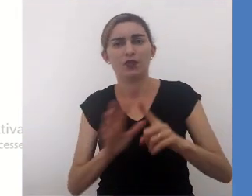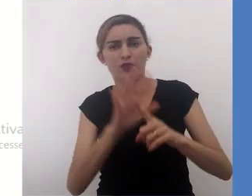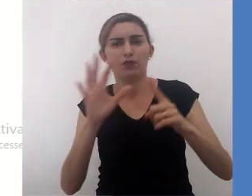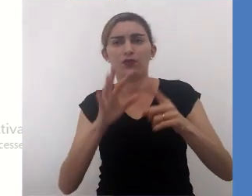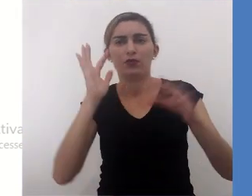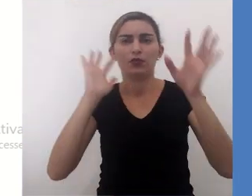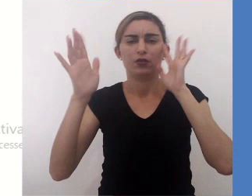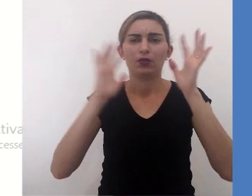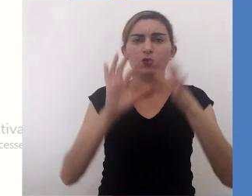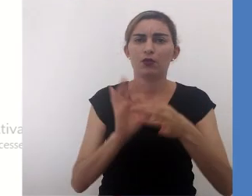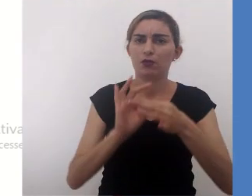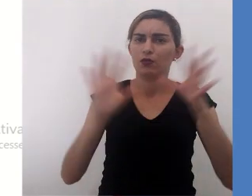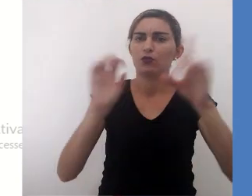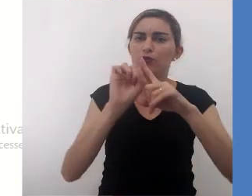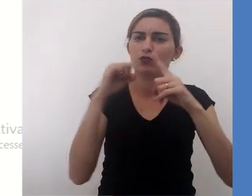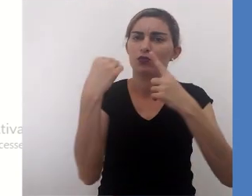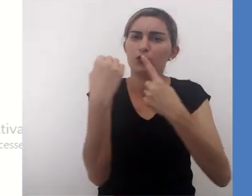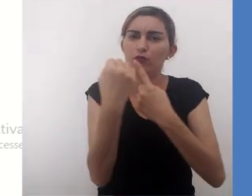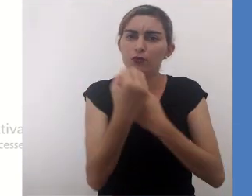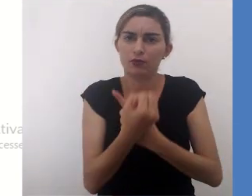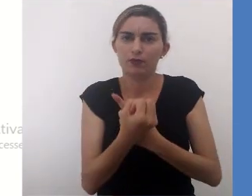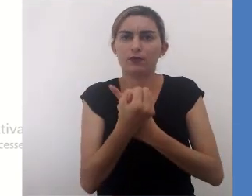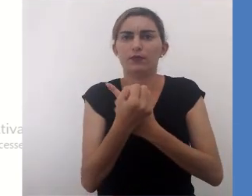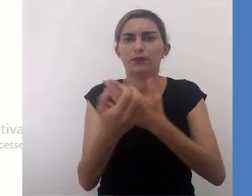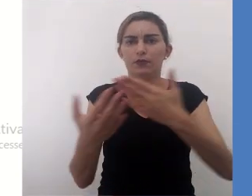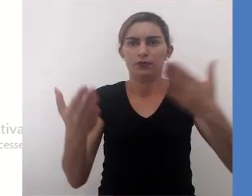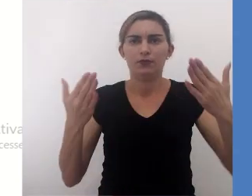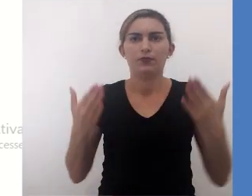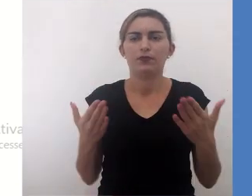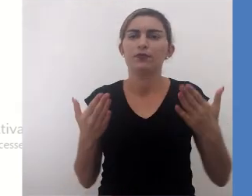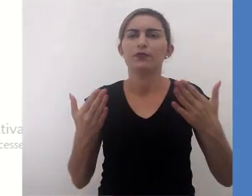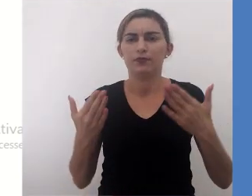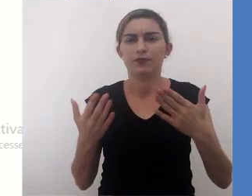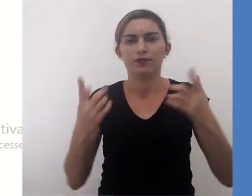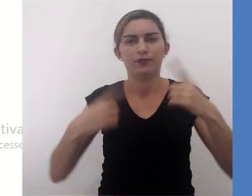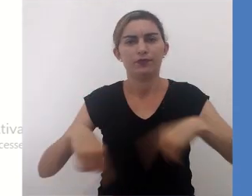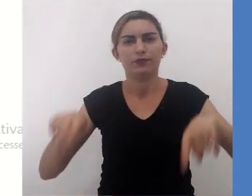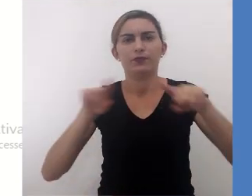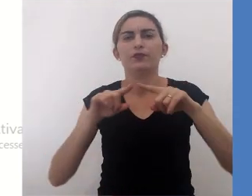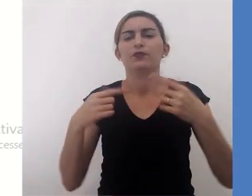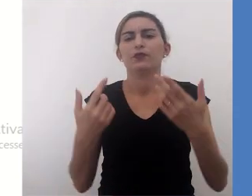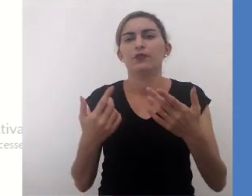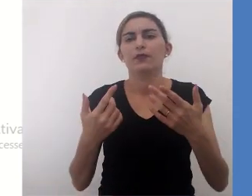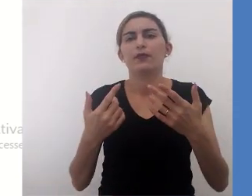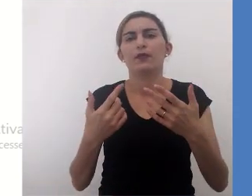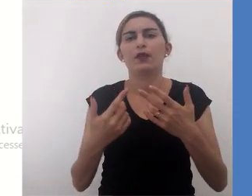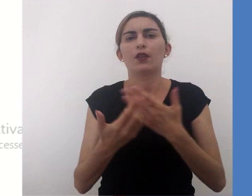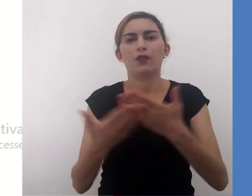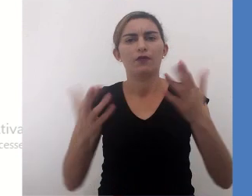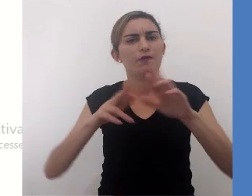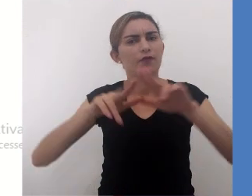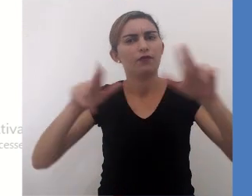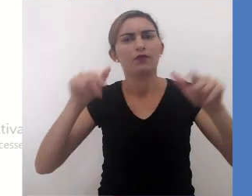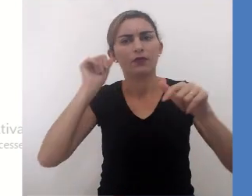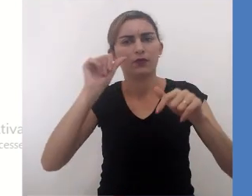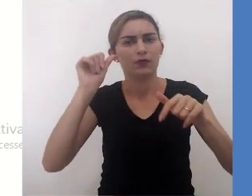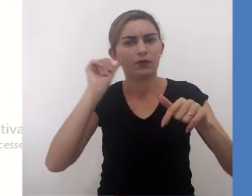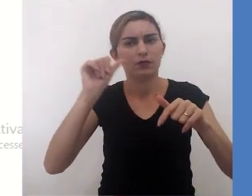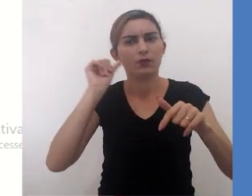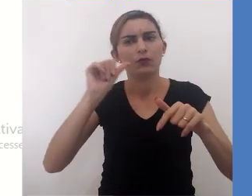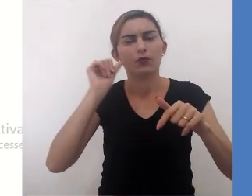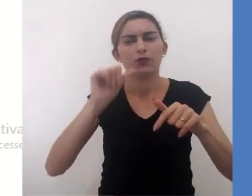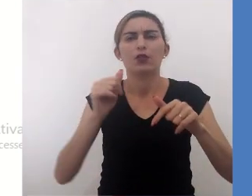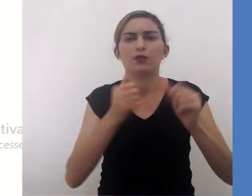liberais, socialistas, utópicas, marxistas, diversas mulheres se